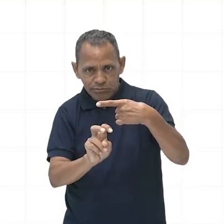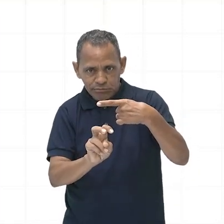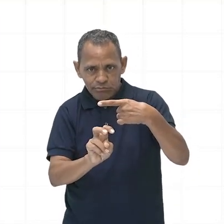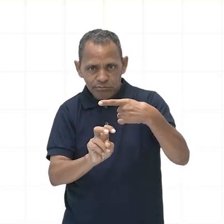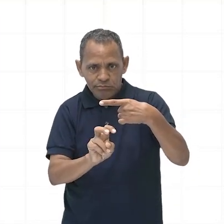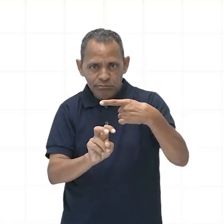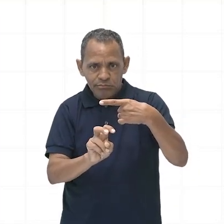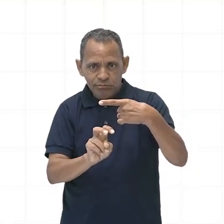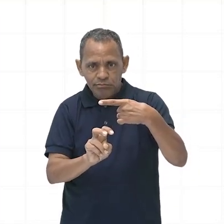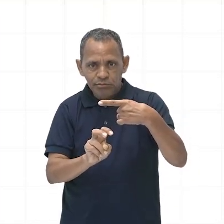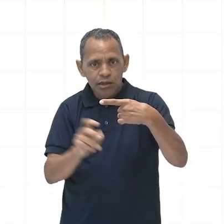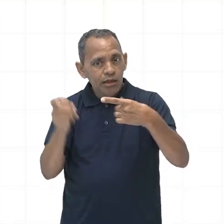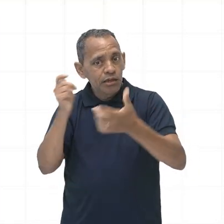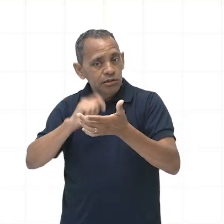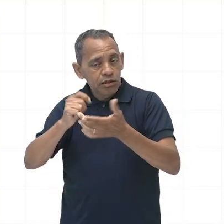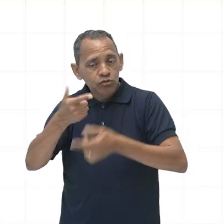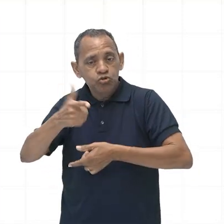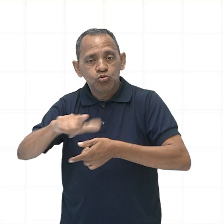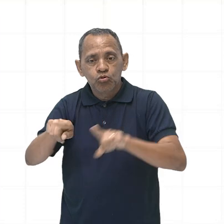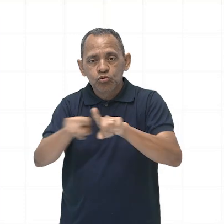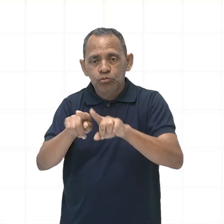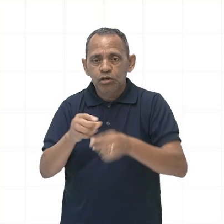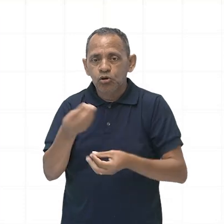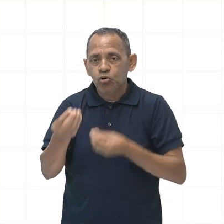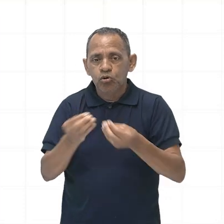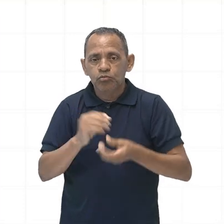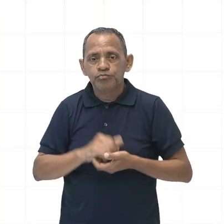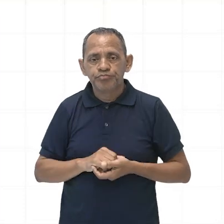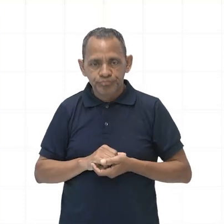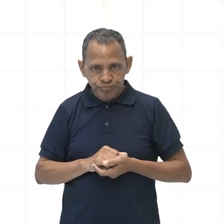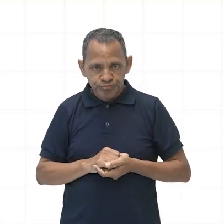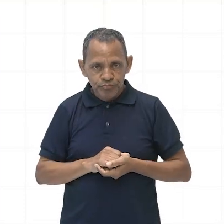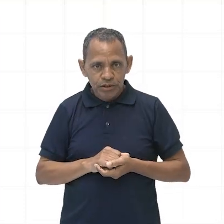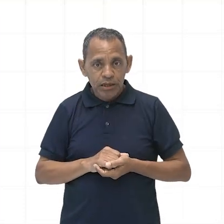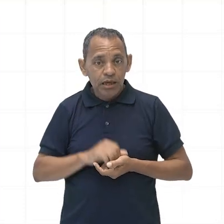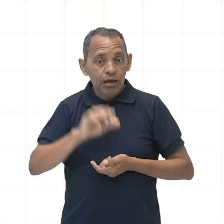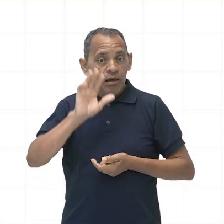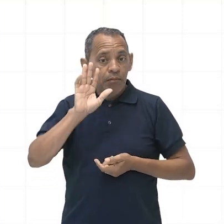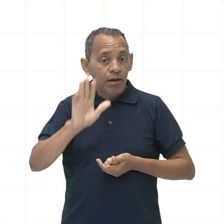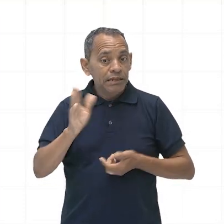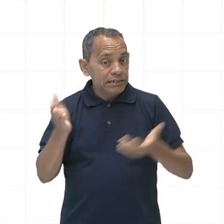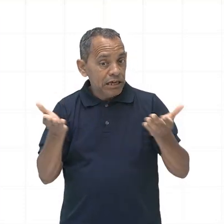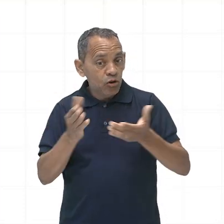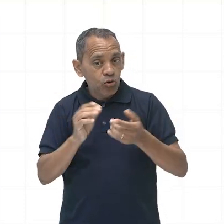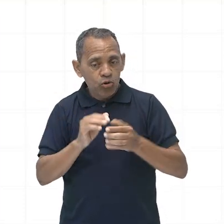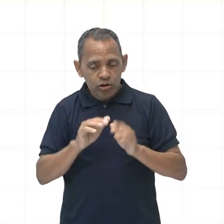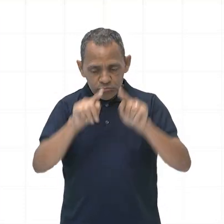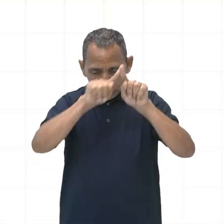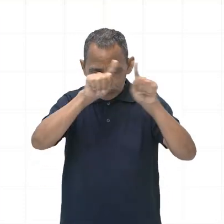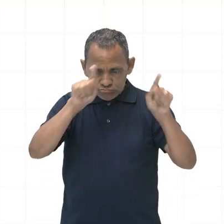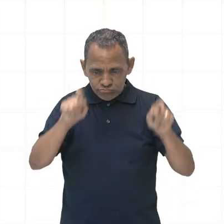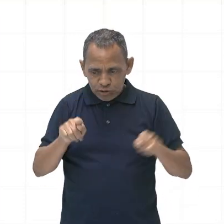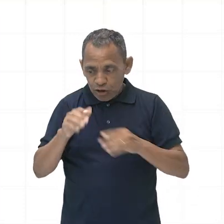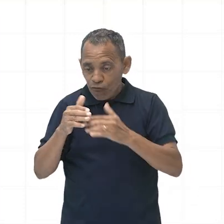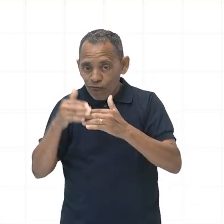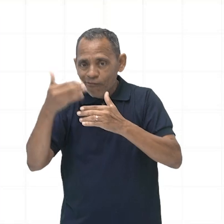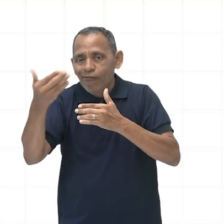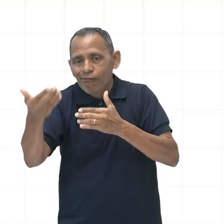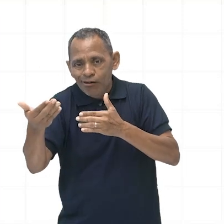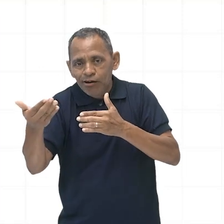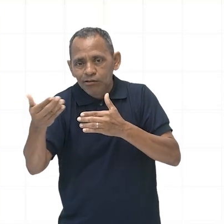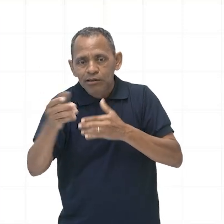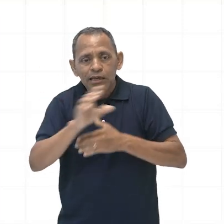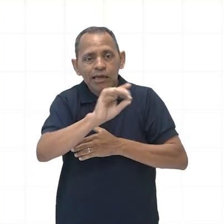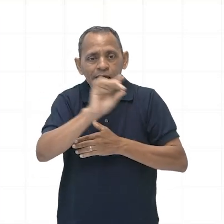a gente escreve novamente eles, né, a divisão entre eles, só que agora fora dos parênteses, e cada um vai